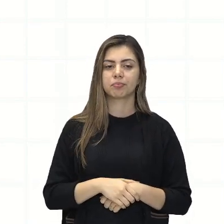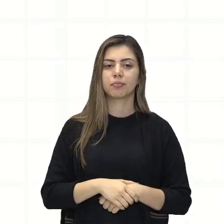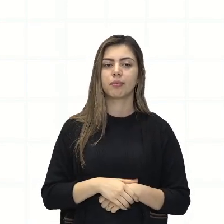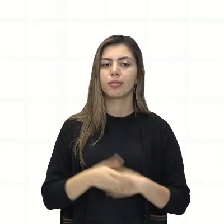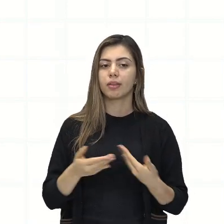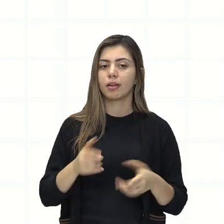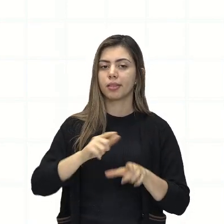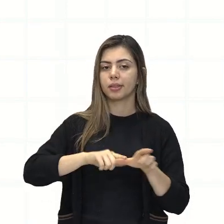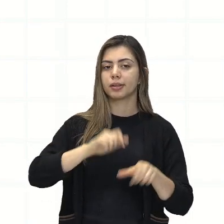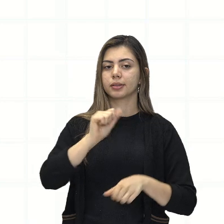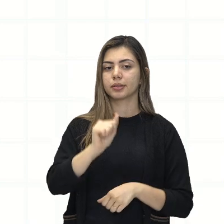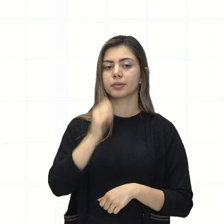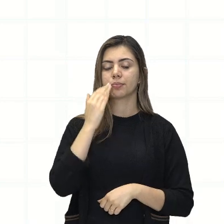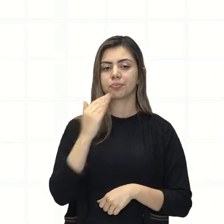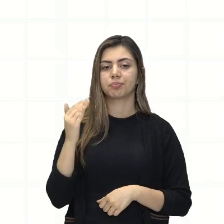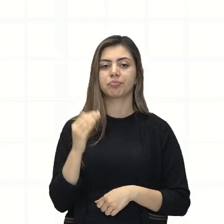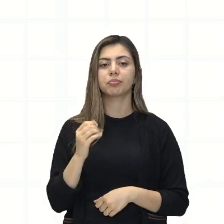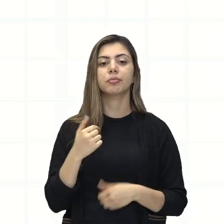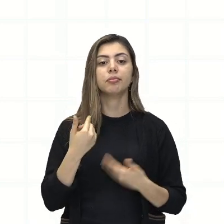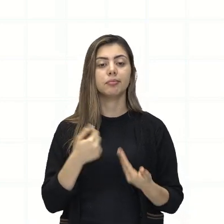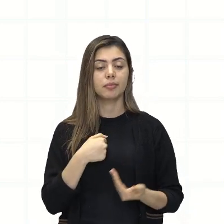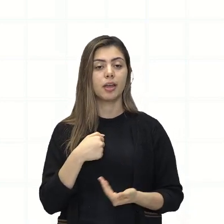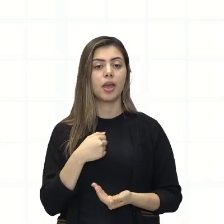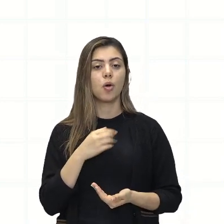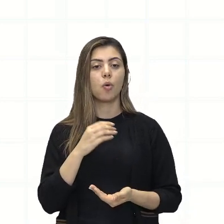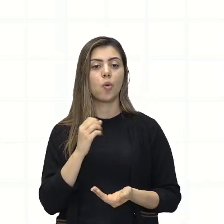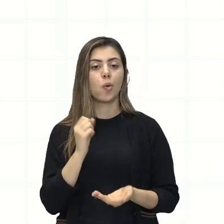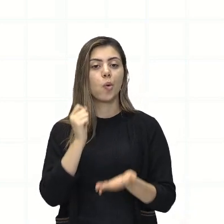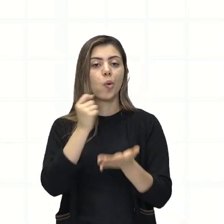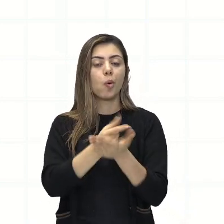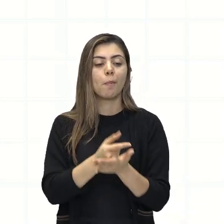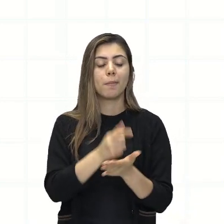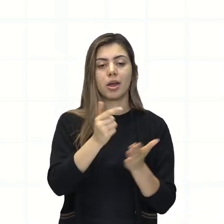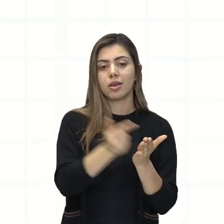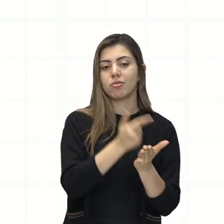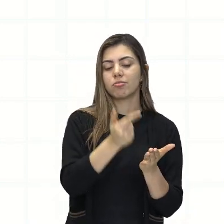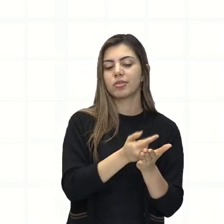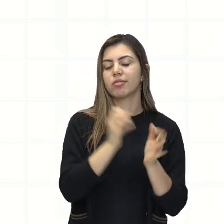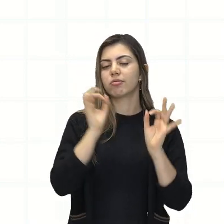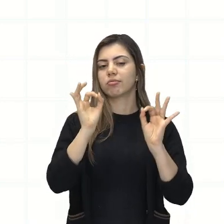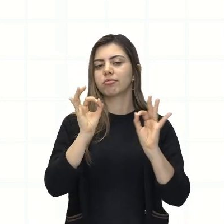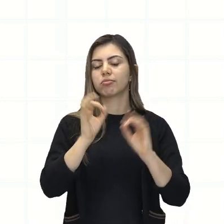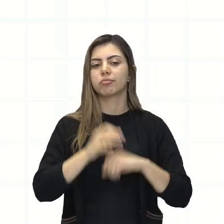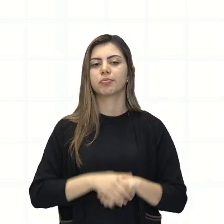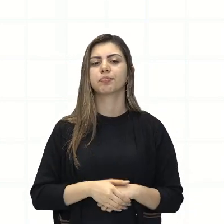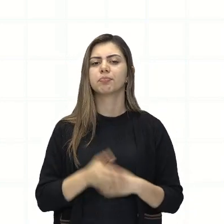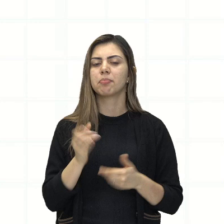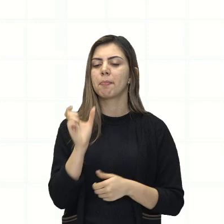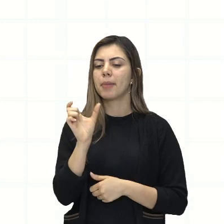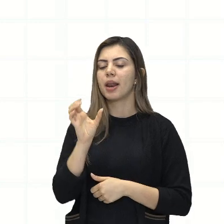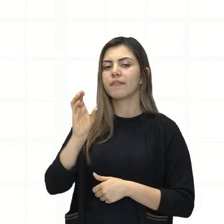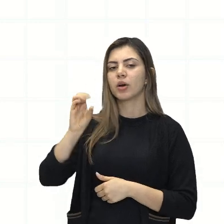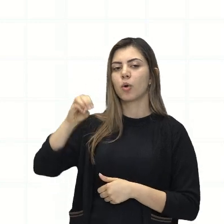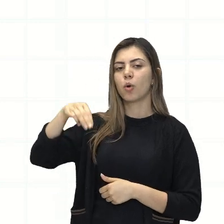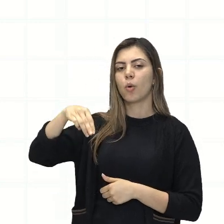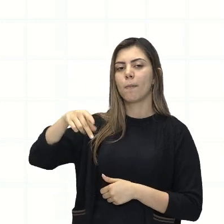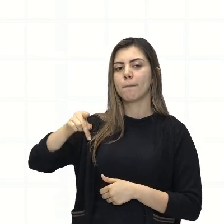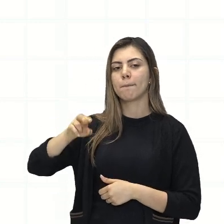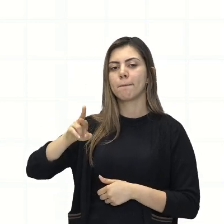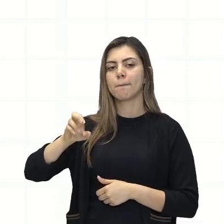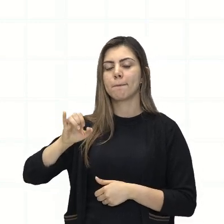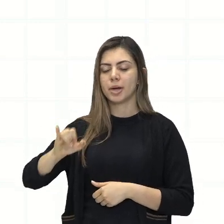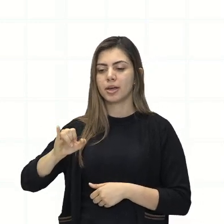Temos aqui, letra A. Comprei um ótimo livro. Alguém está fazendo aí a ação de